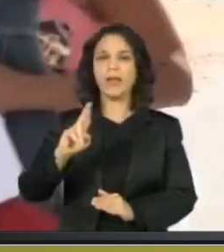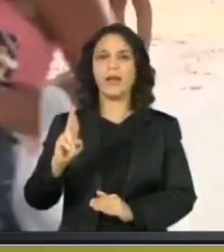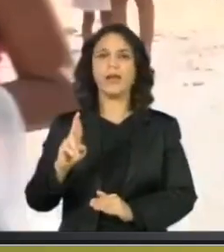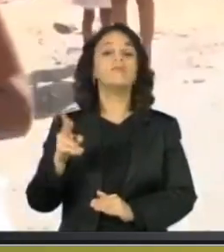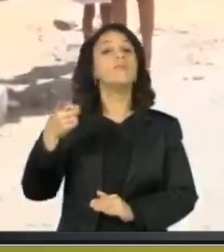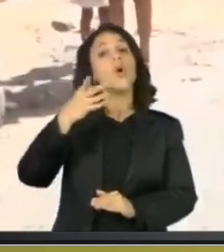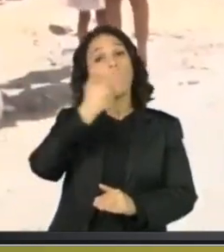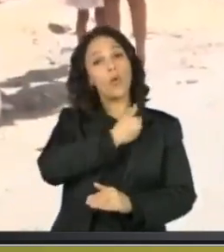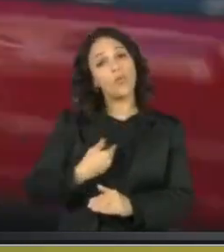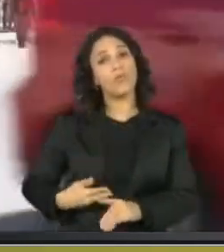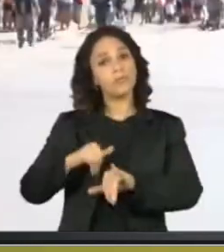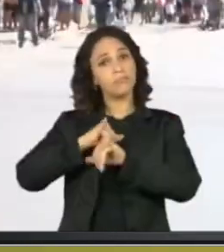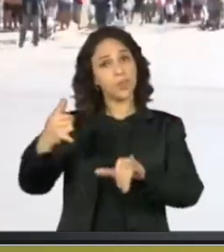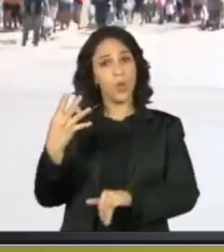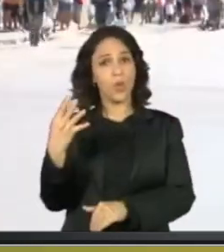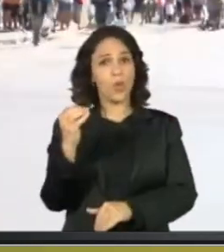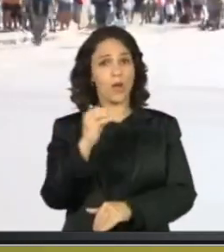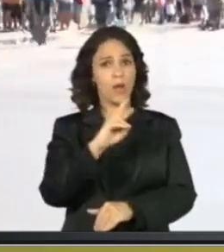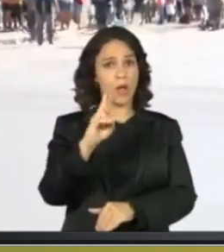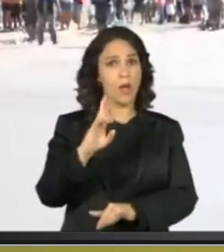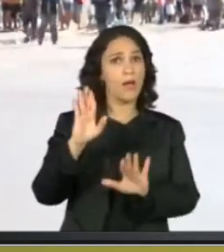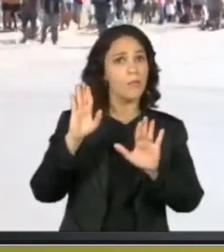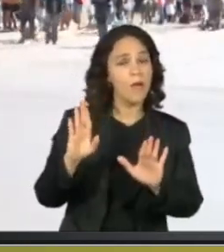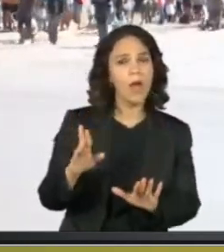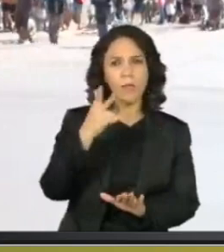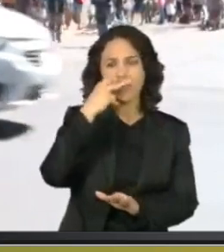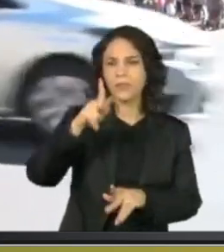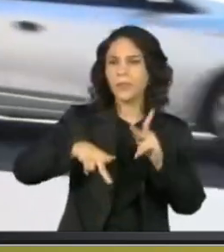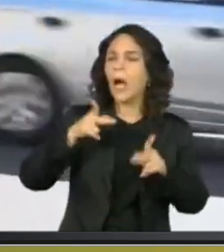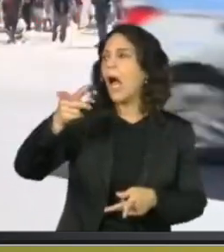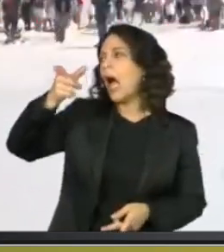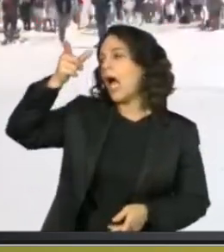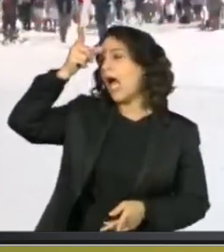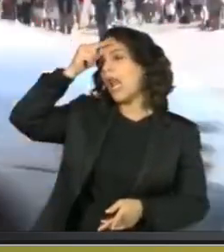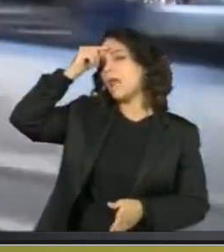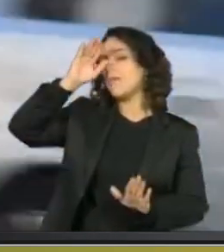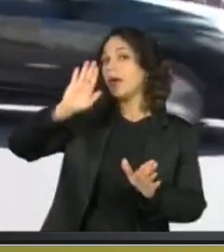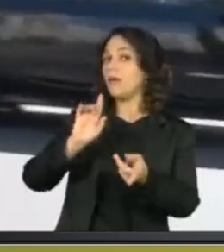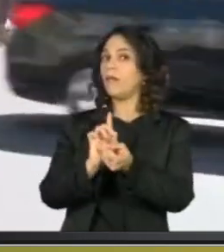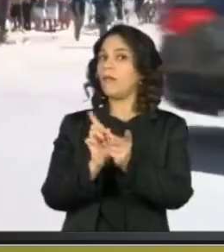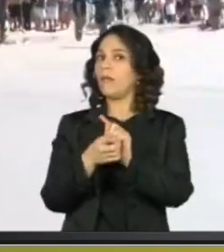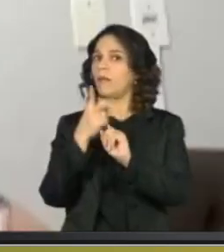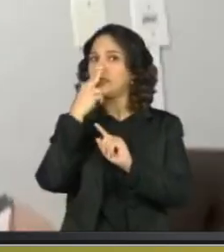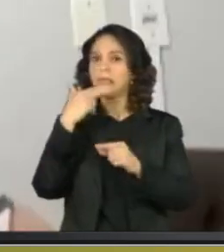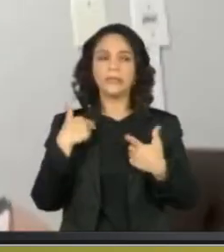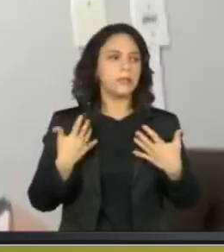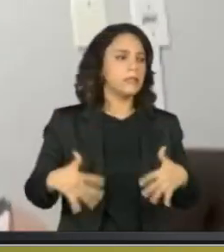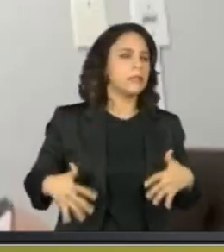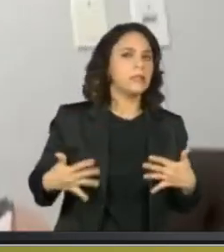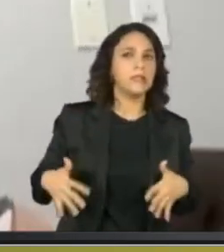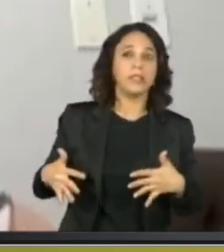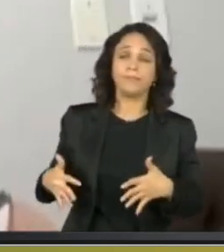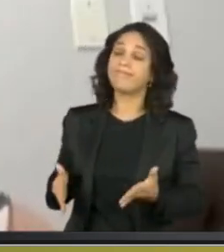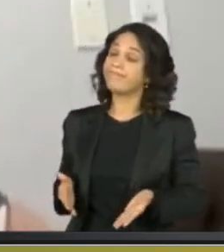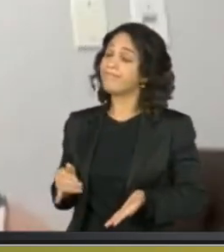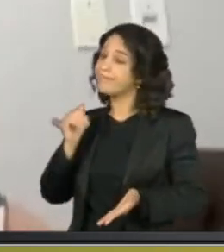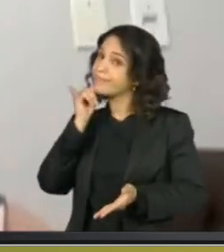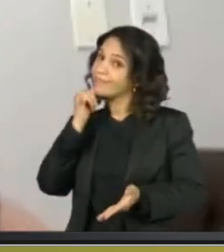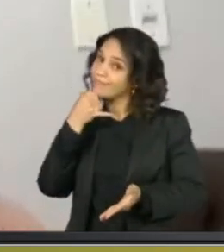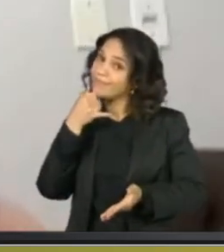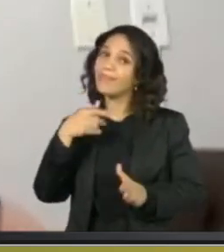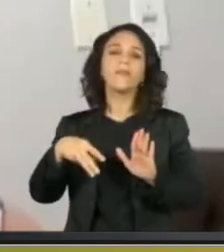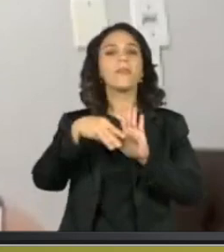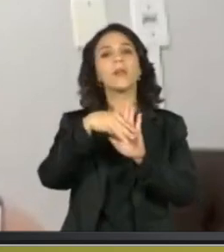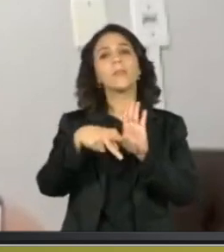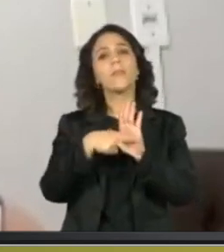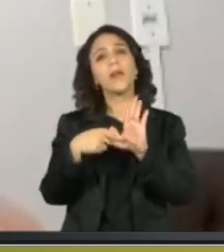para R$ 400,00, mas o que era para ser um alívio para a população se transformou em segurança. Infelizmente, a medida